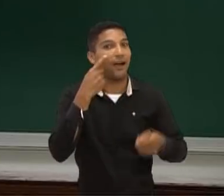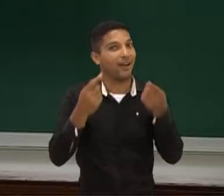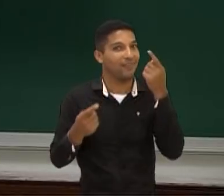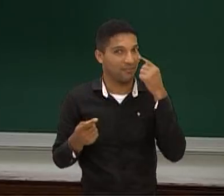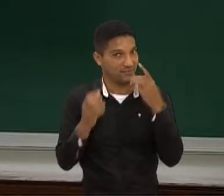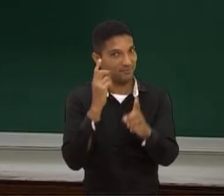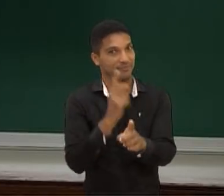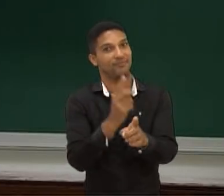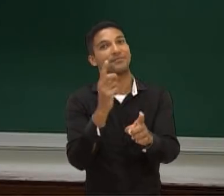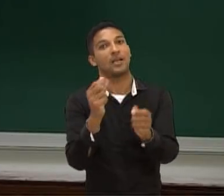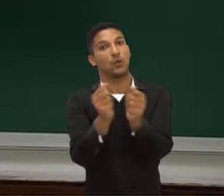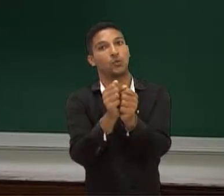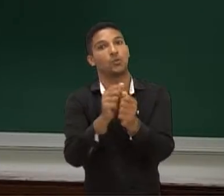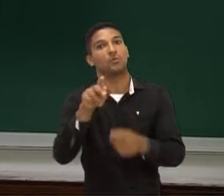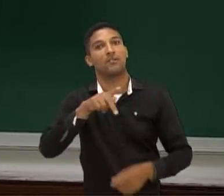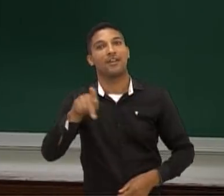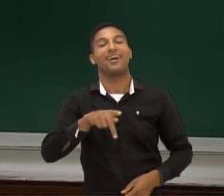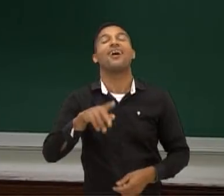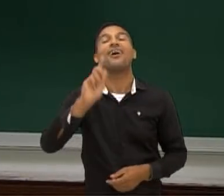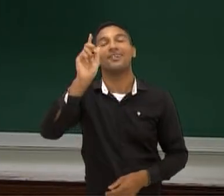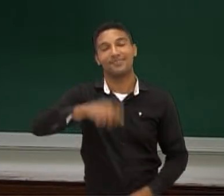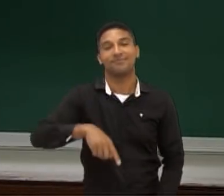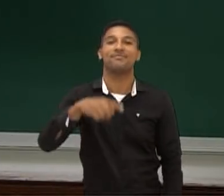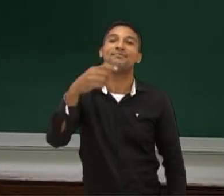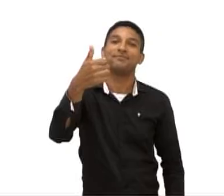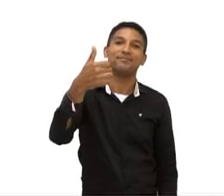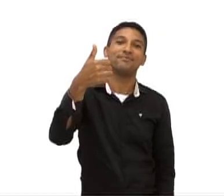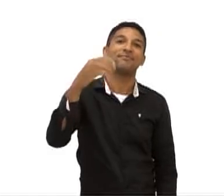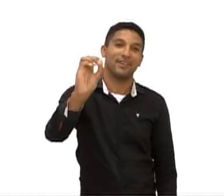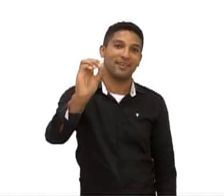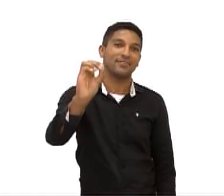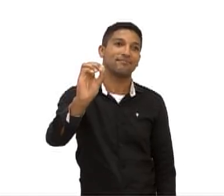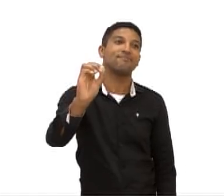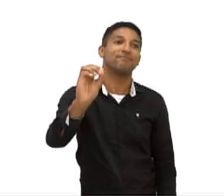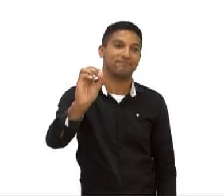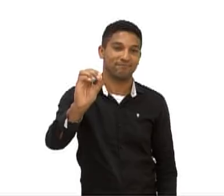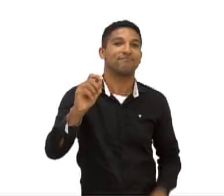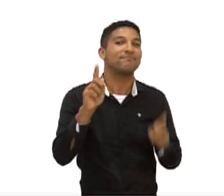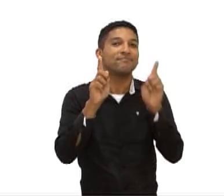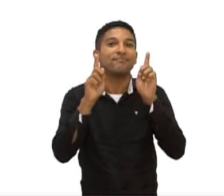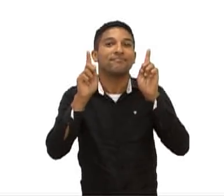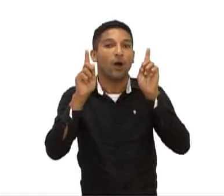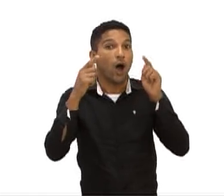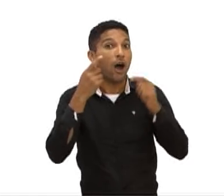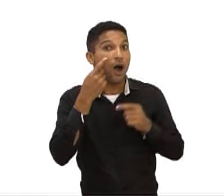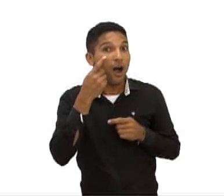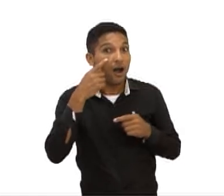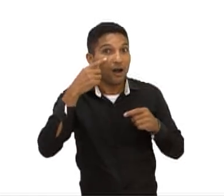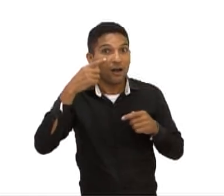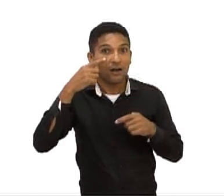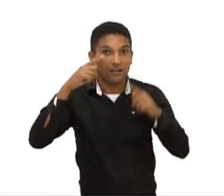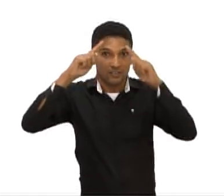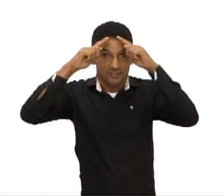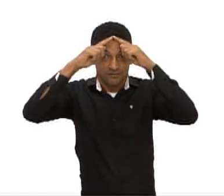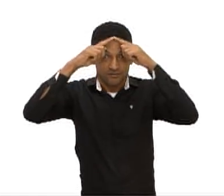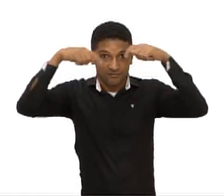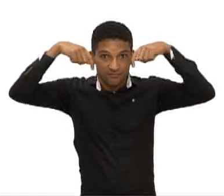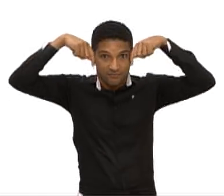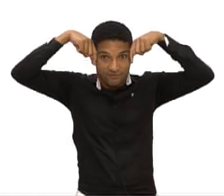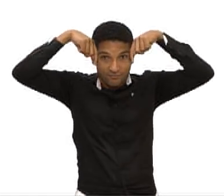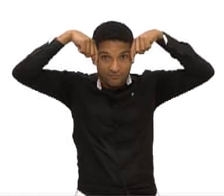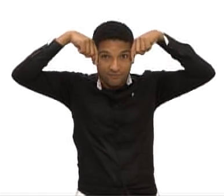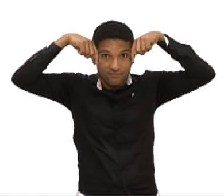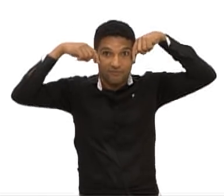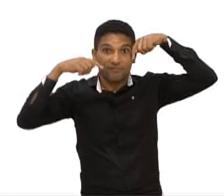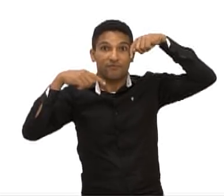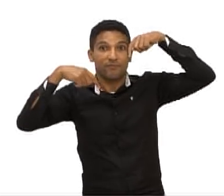com a professora. É 10, então sabemos, olha só, eu sei que o decágono tem 10 vértices. 10